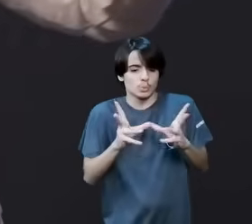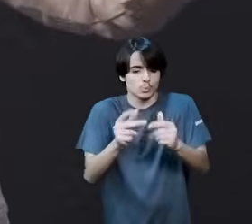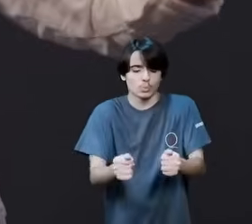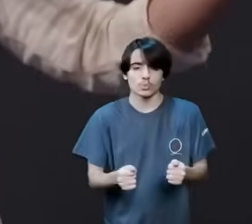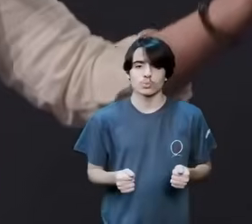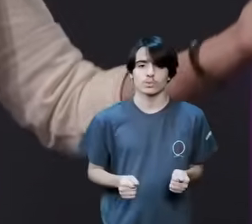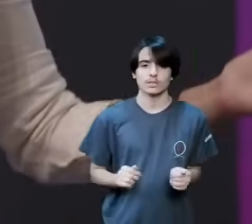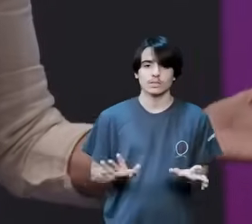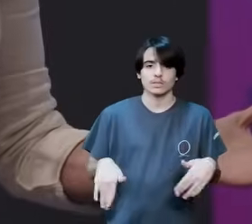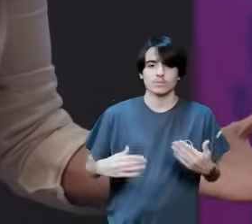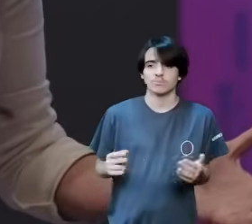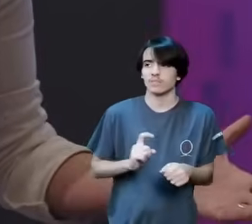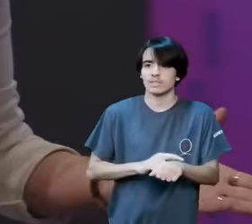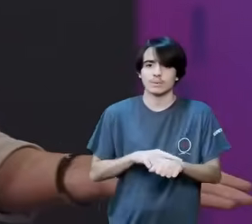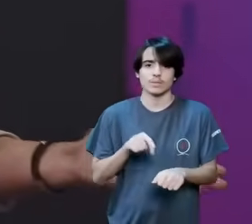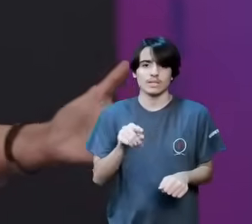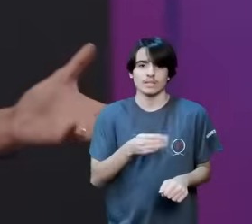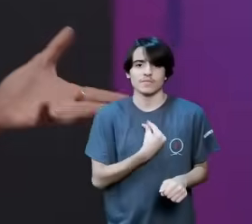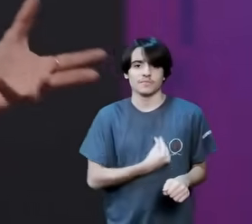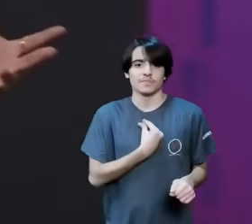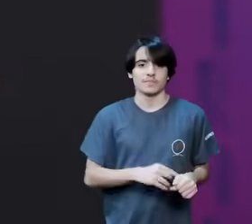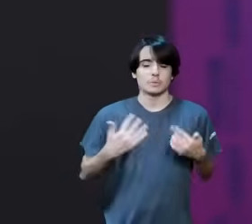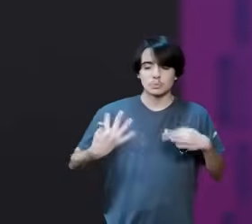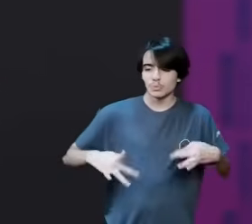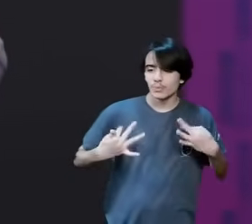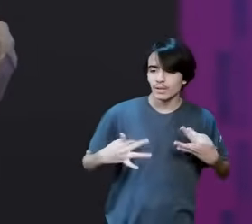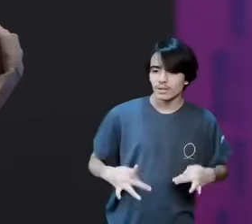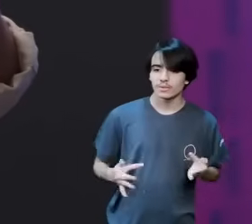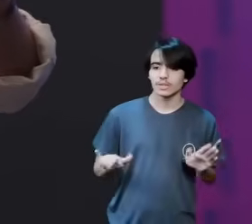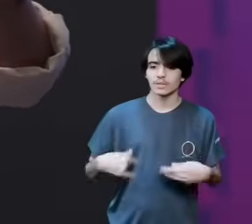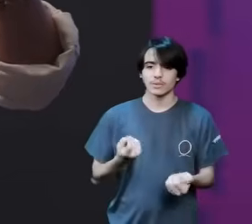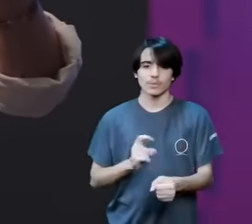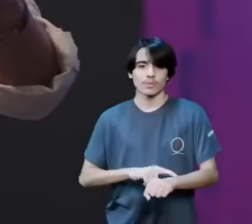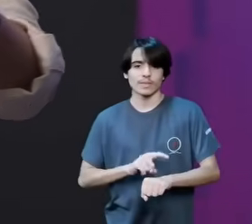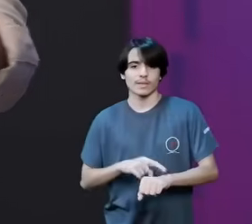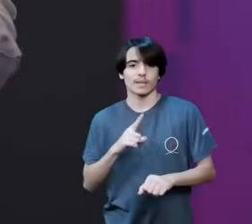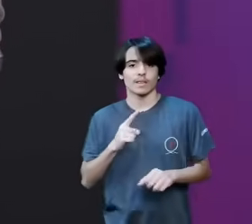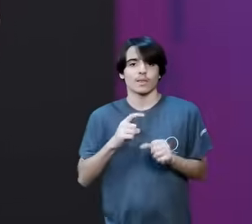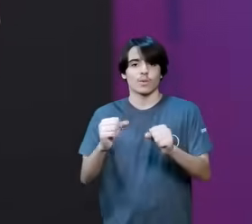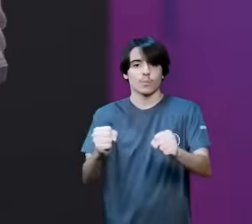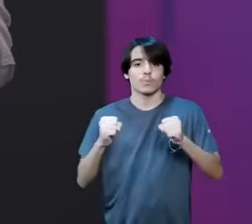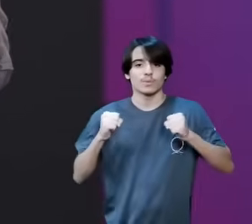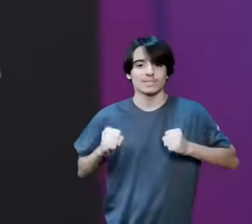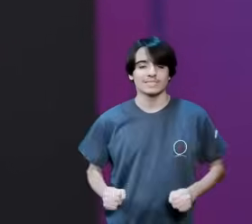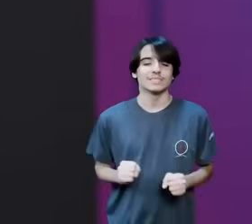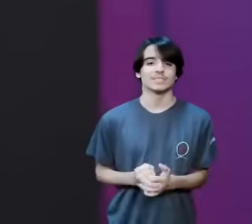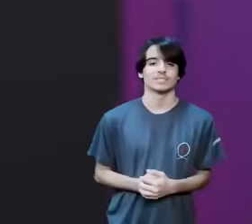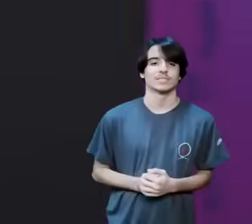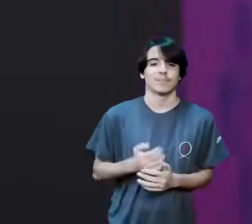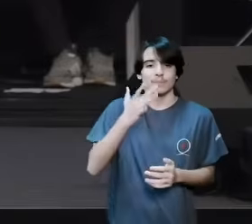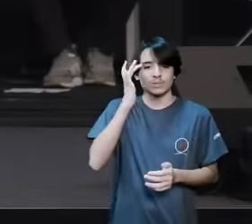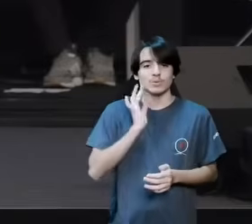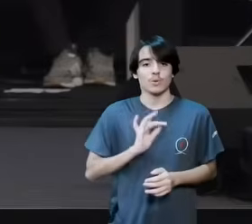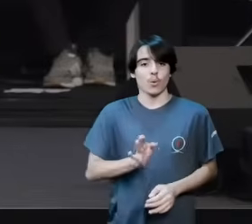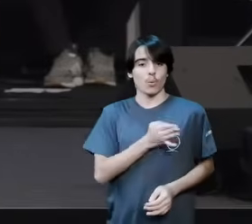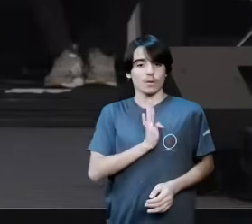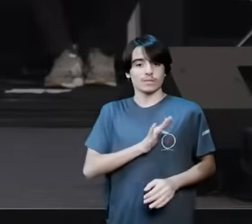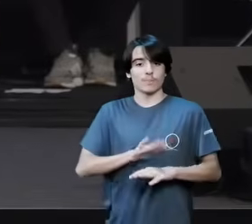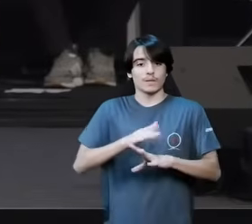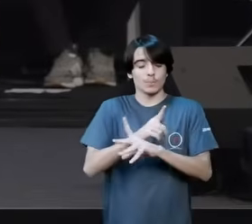se sabe em quanto tempo mais ele ficou naquela dor. Então o tempo tem o poder de amargar até o coração mais puro.